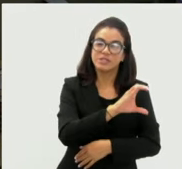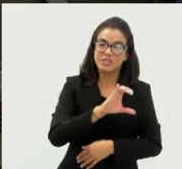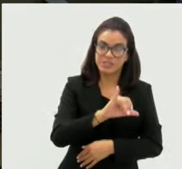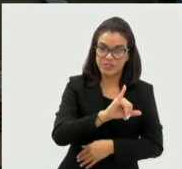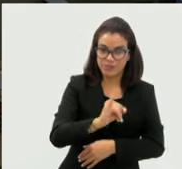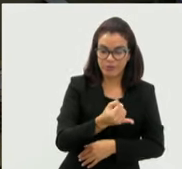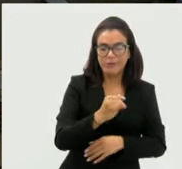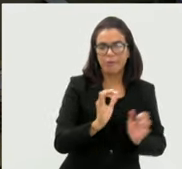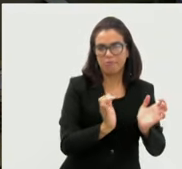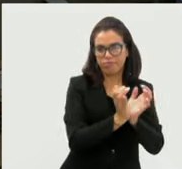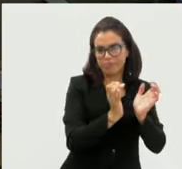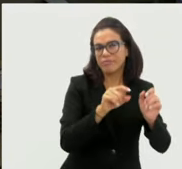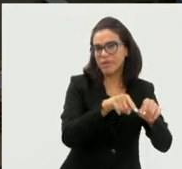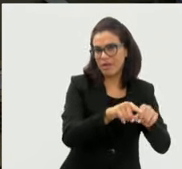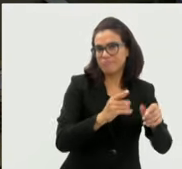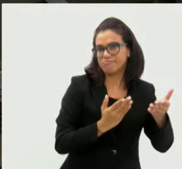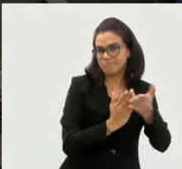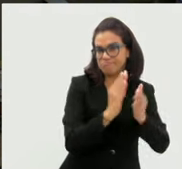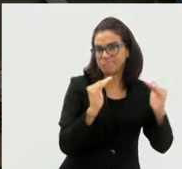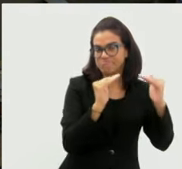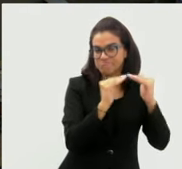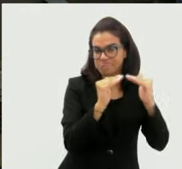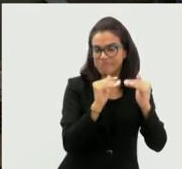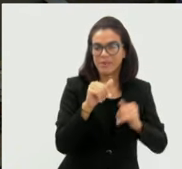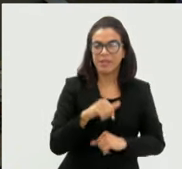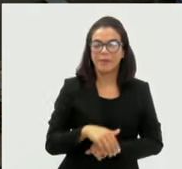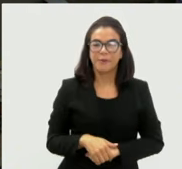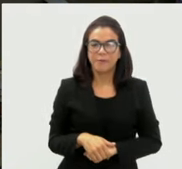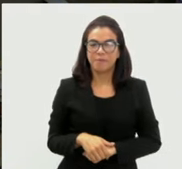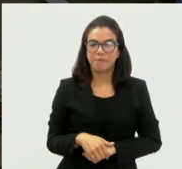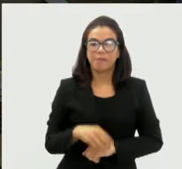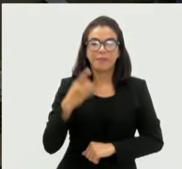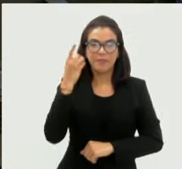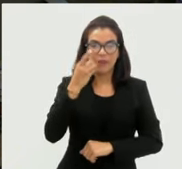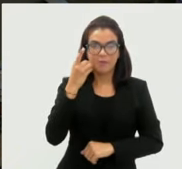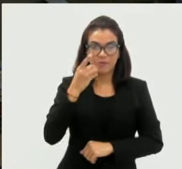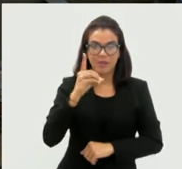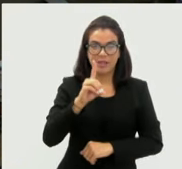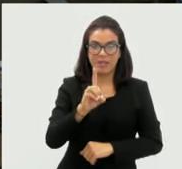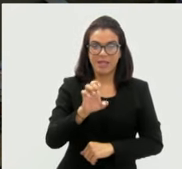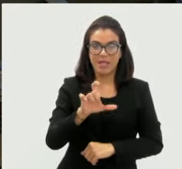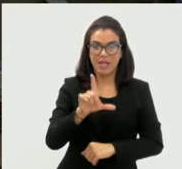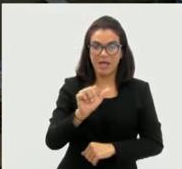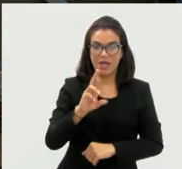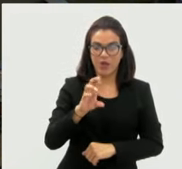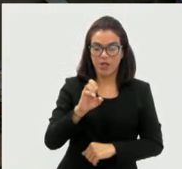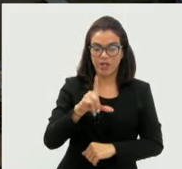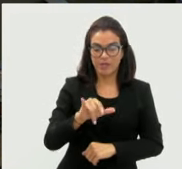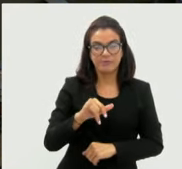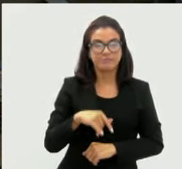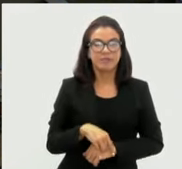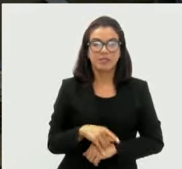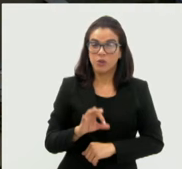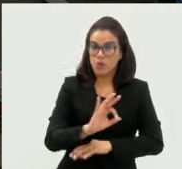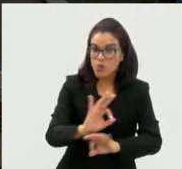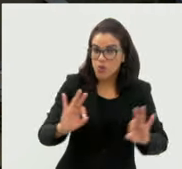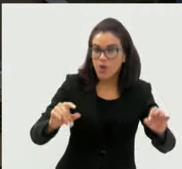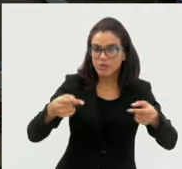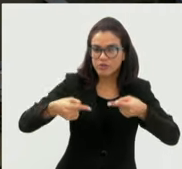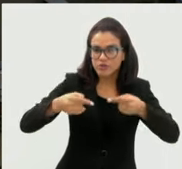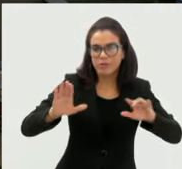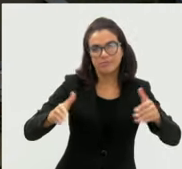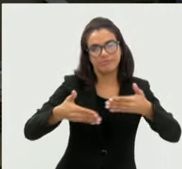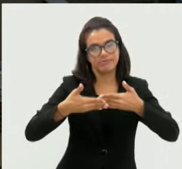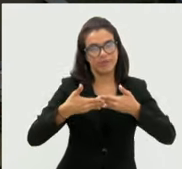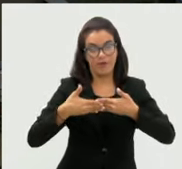juridicidade, relator deputado Guilherme Delaroli. Em discussão, Não havendo quem queira discutir, encerrada a discussão.